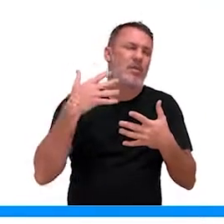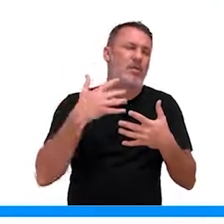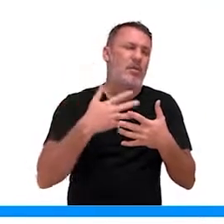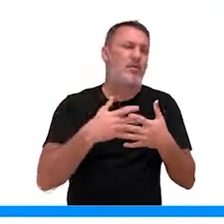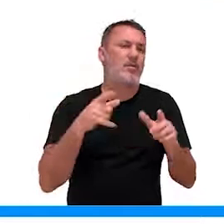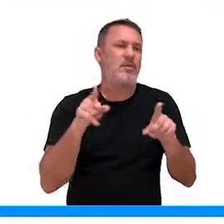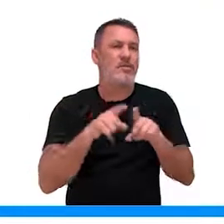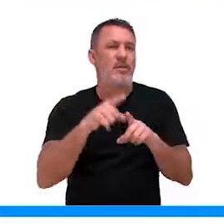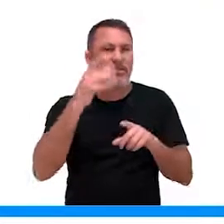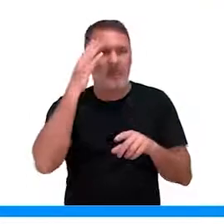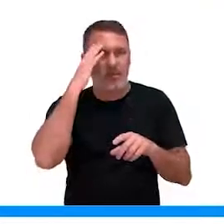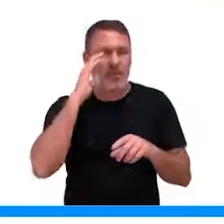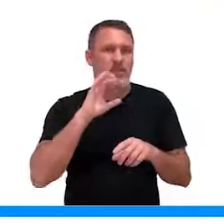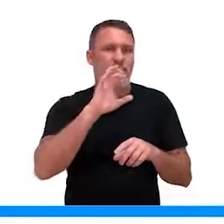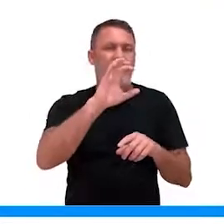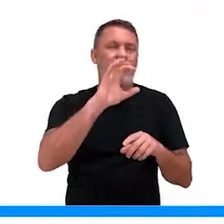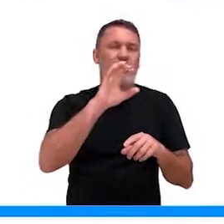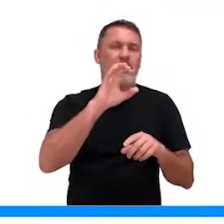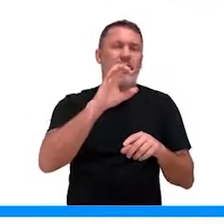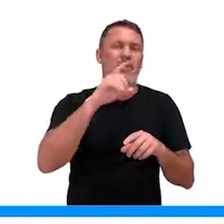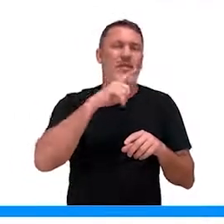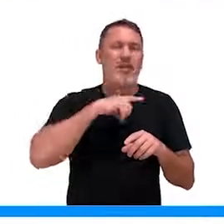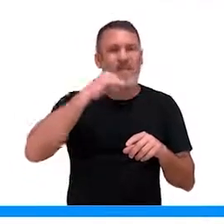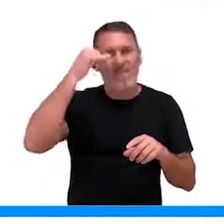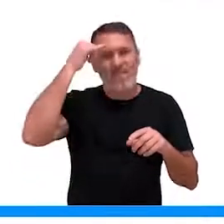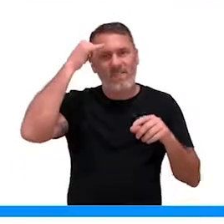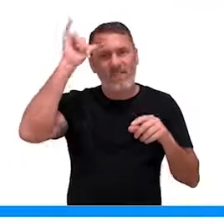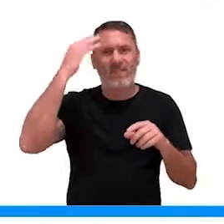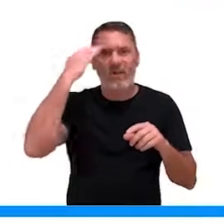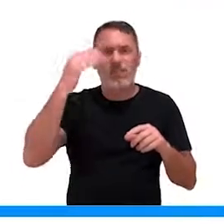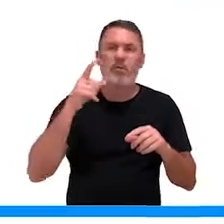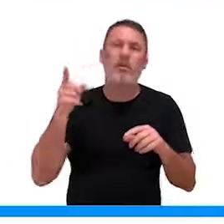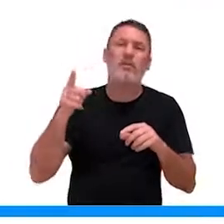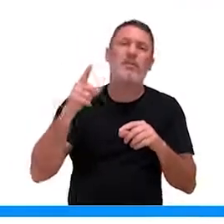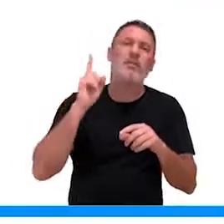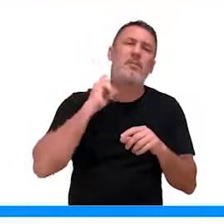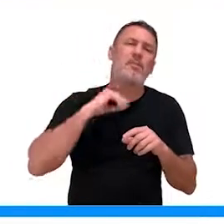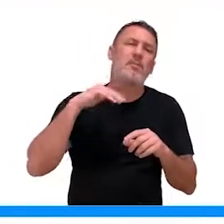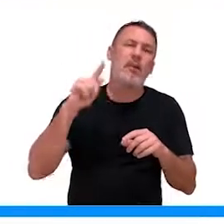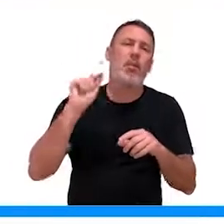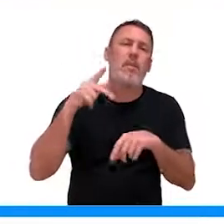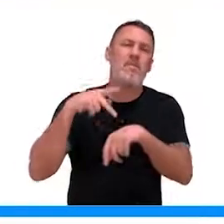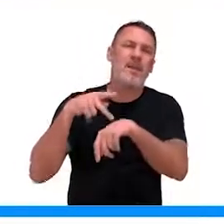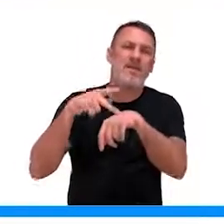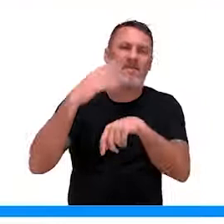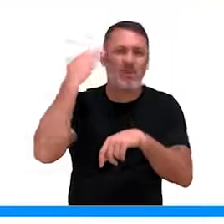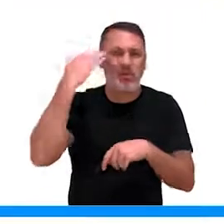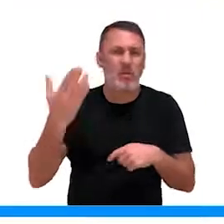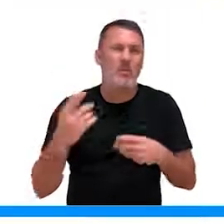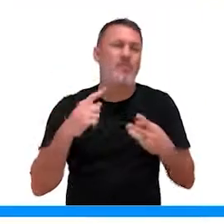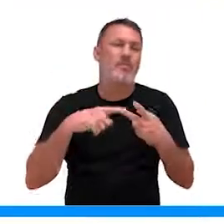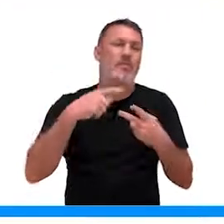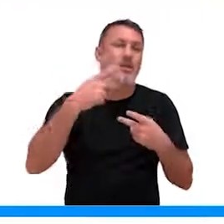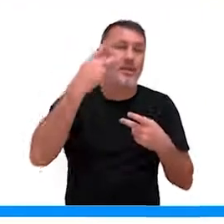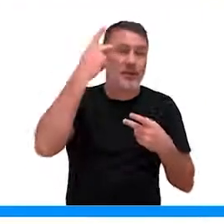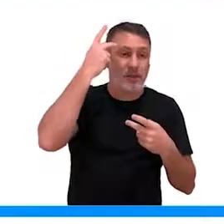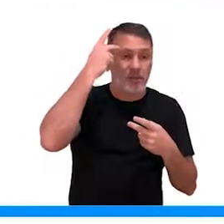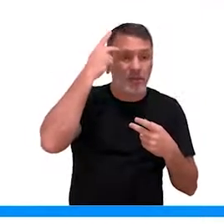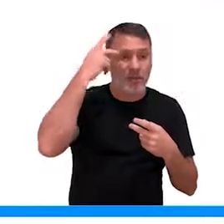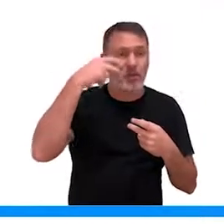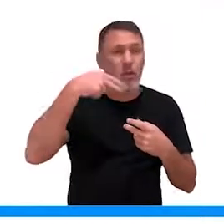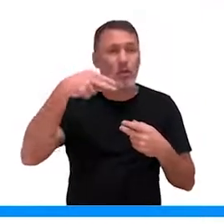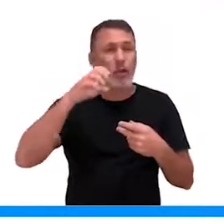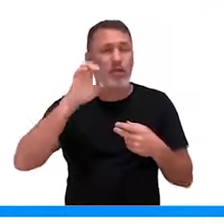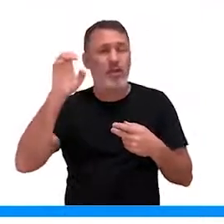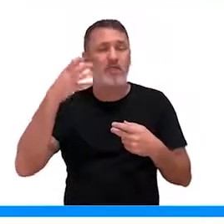tem no Centro-Oeste a pecuária extensiva, depois em Minas Gerais a mineração, ainda ali em São Paulo e no Norte, no